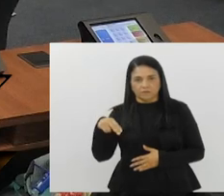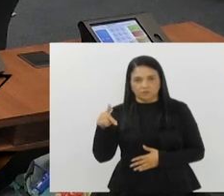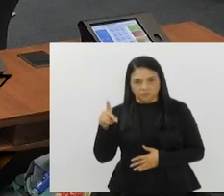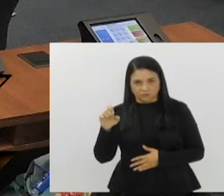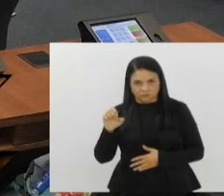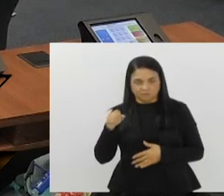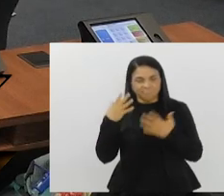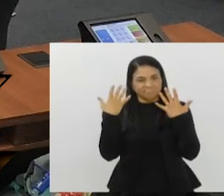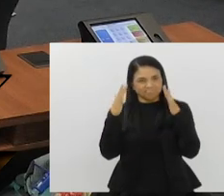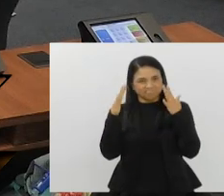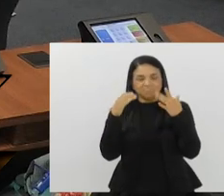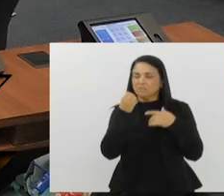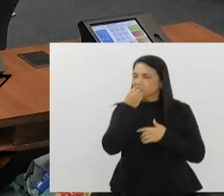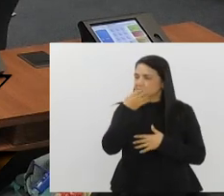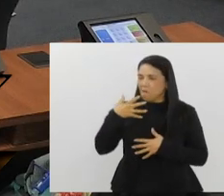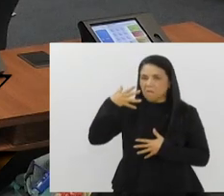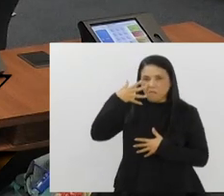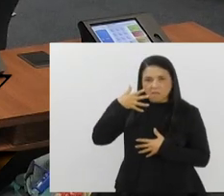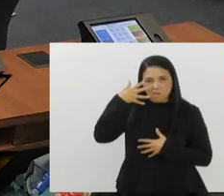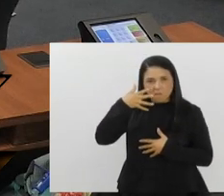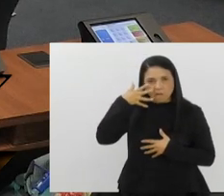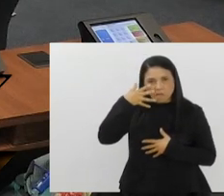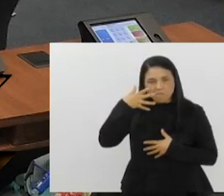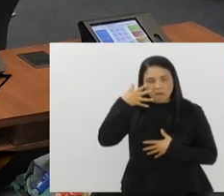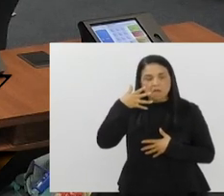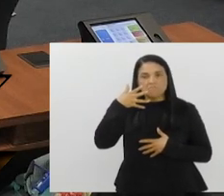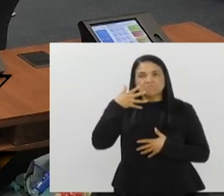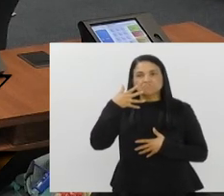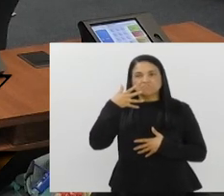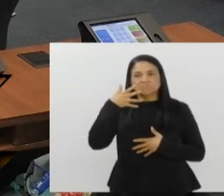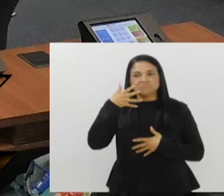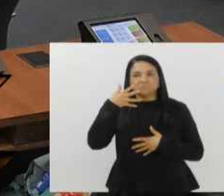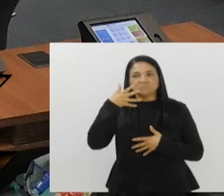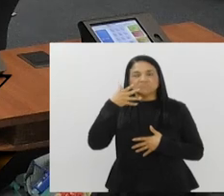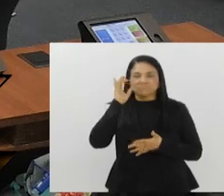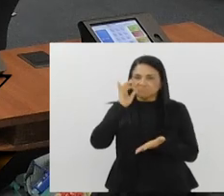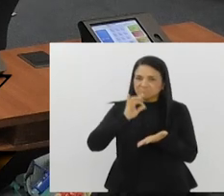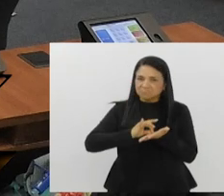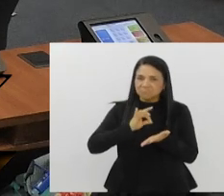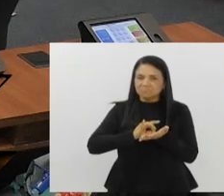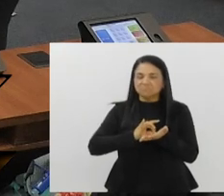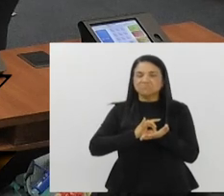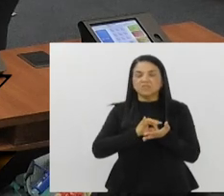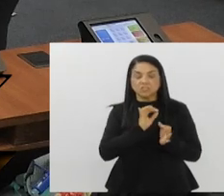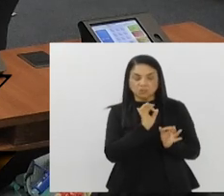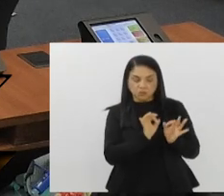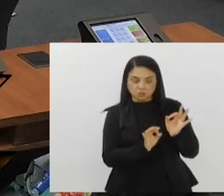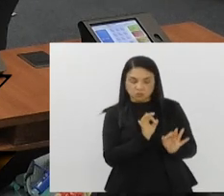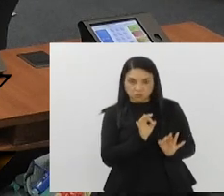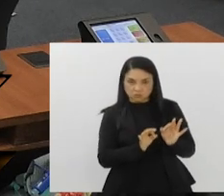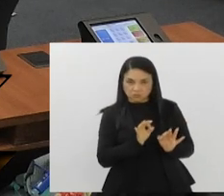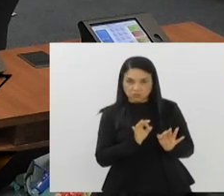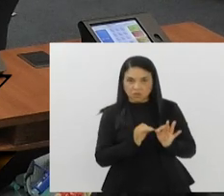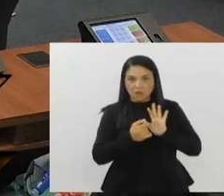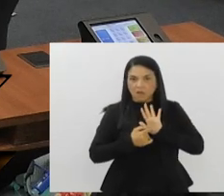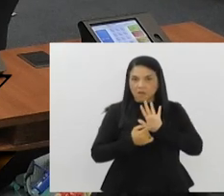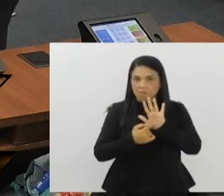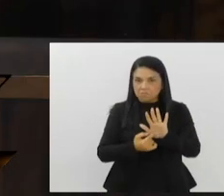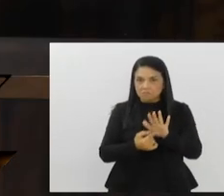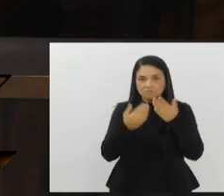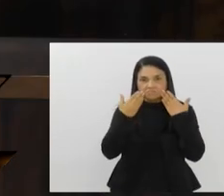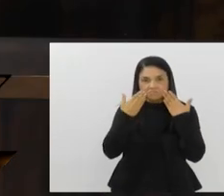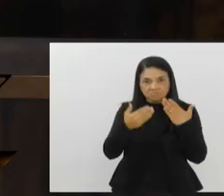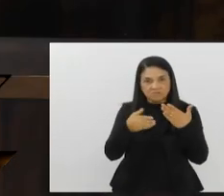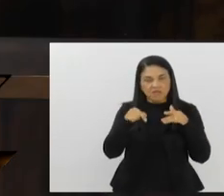muito boas as suas palavras e o seu ênfase realmente na justificativa que foi apresentada para esse